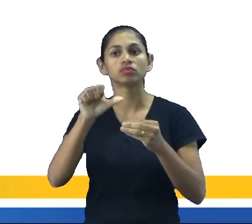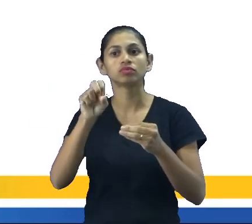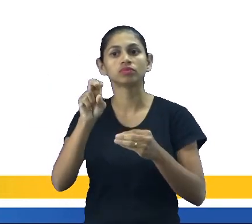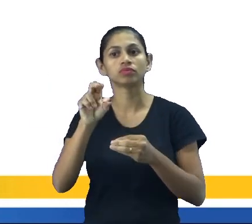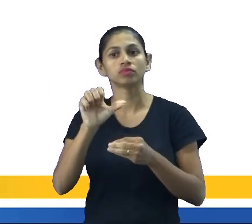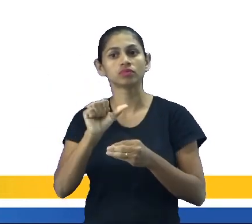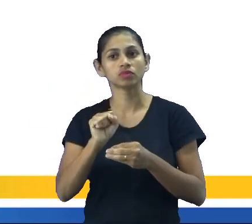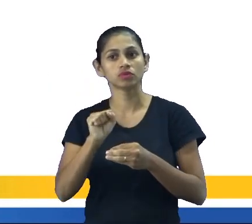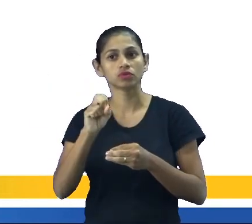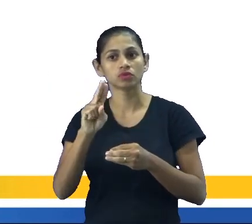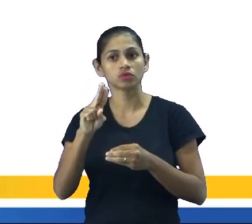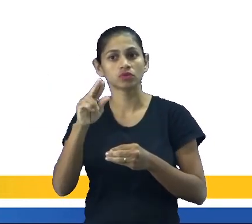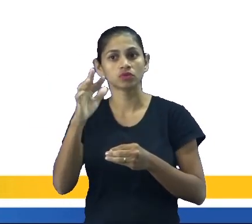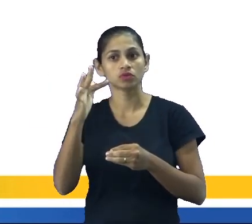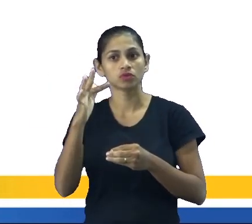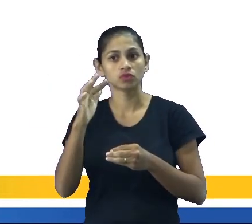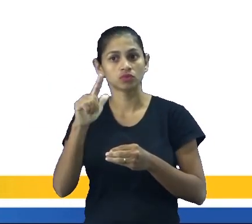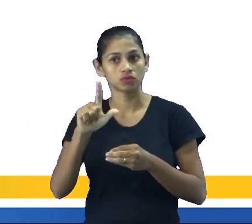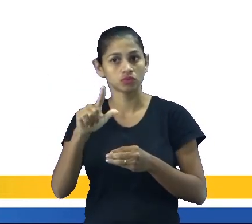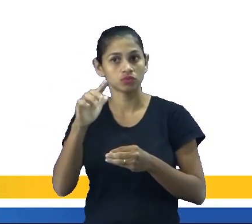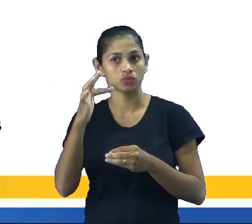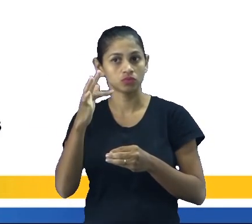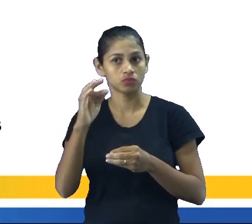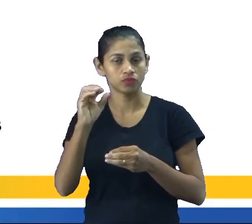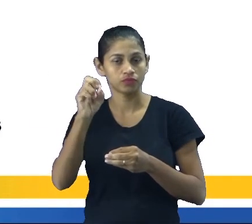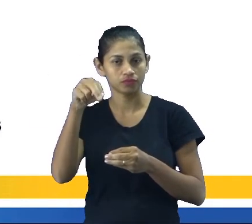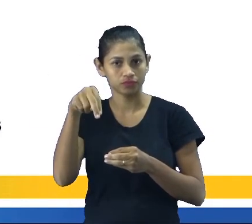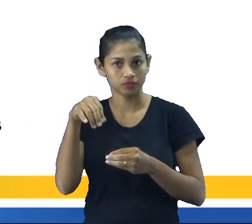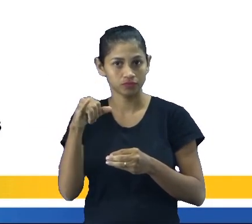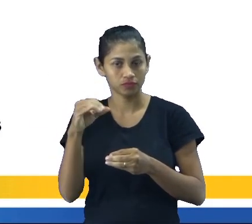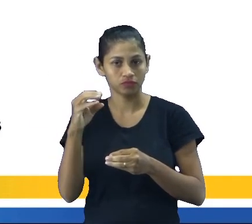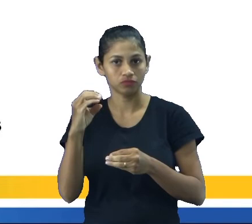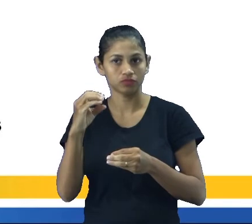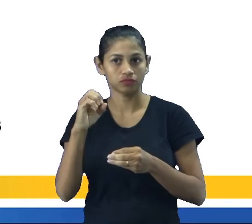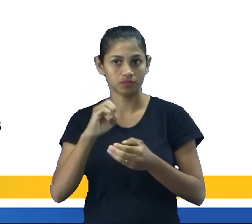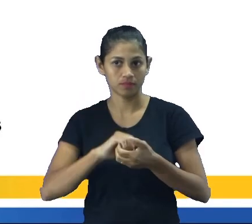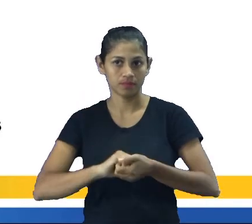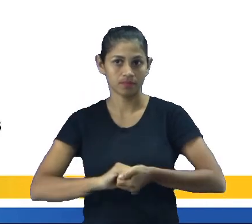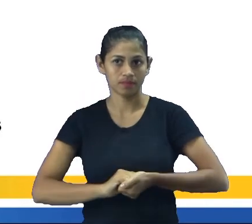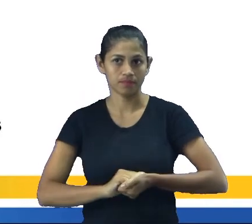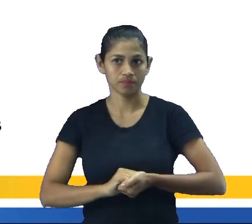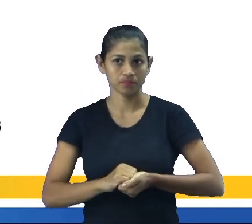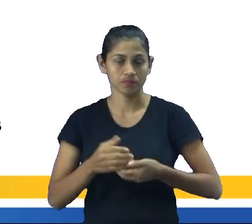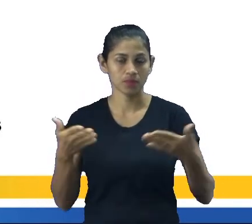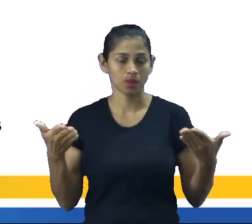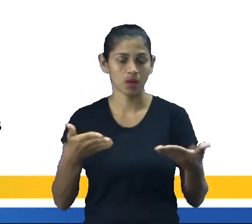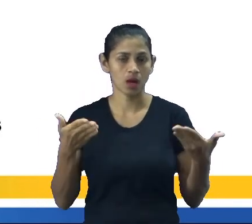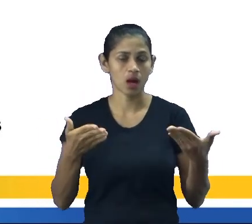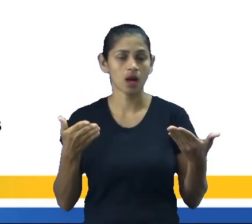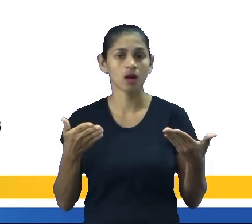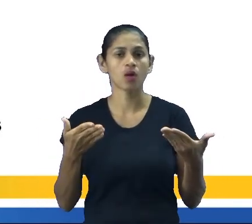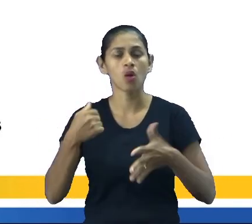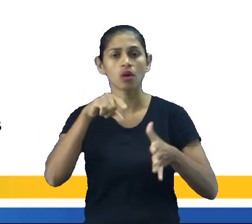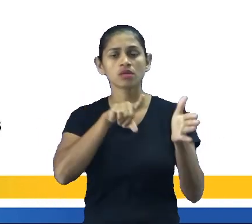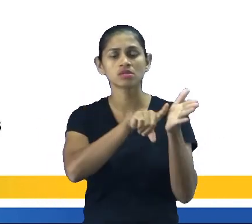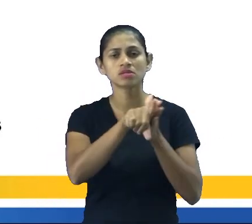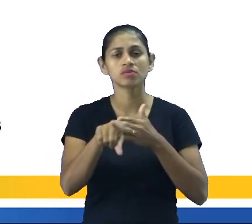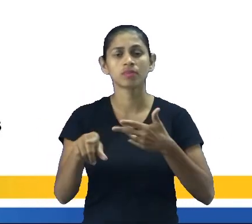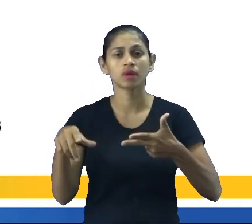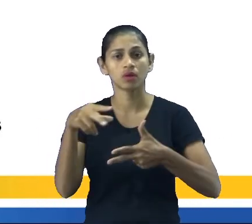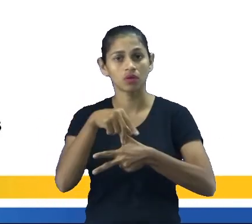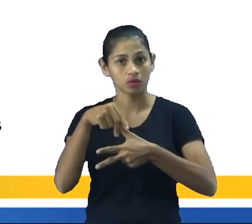2-ácido butano sulfônico, bem tranquilo. E agora vamos lá para as questões do Enem.